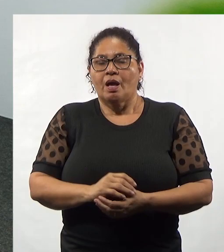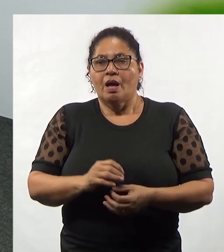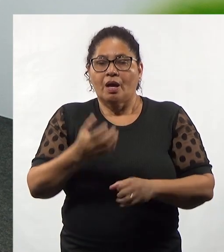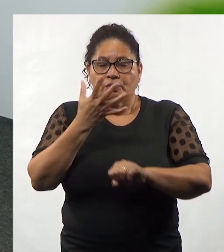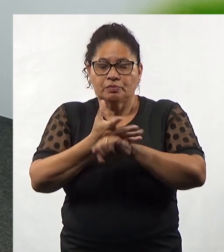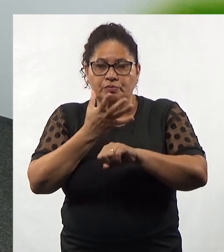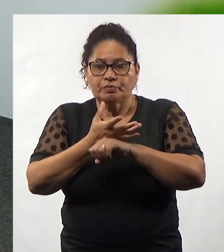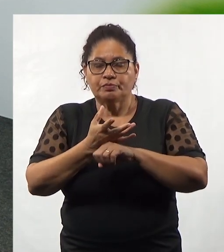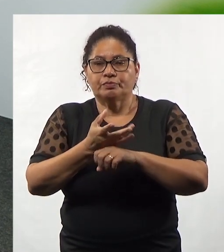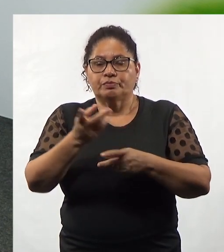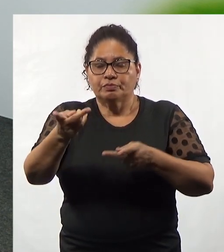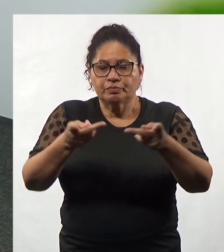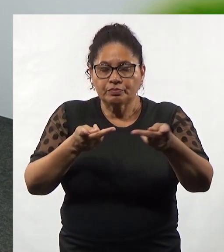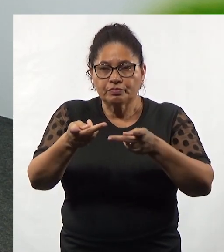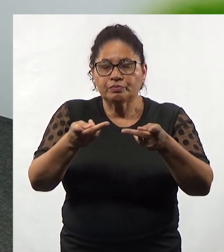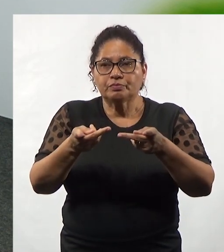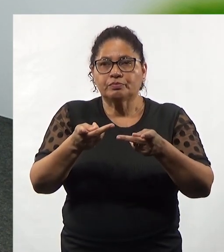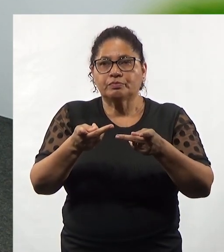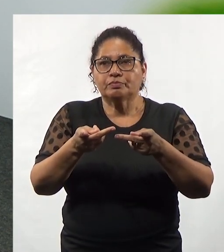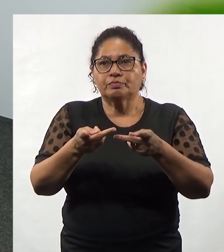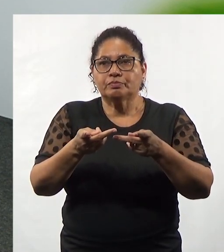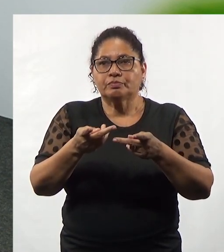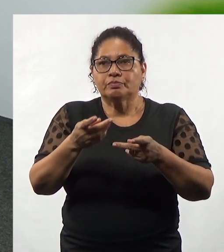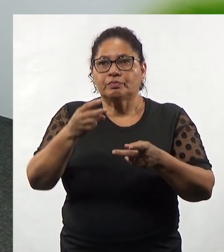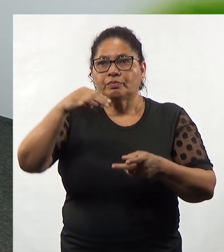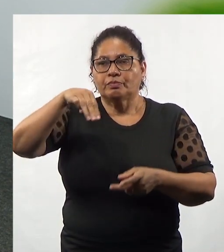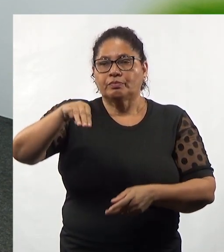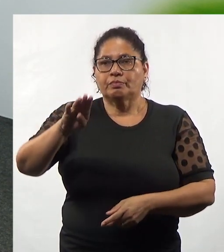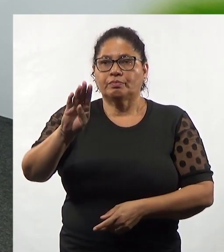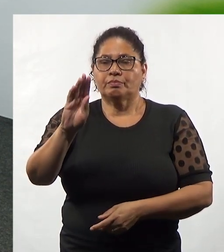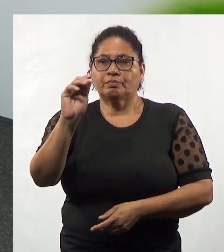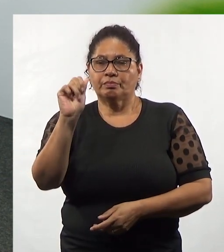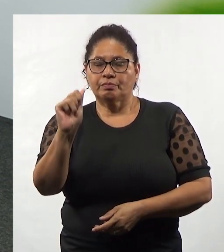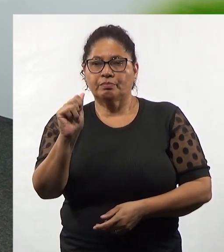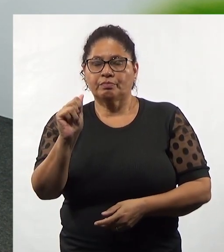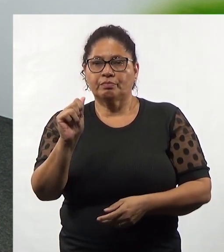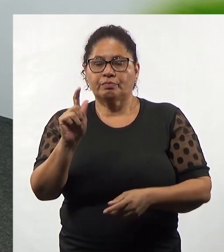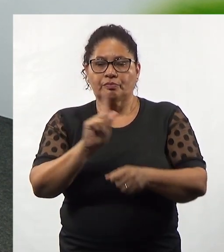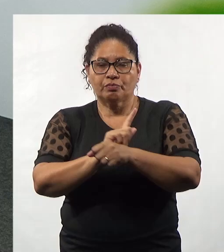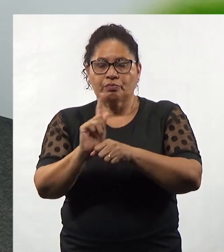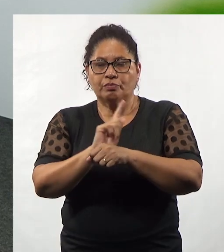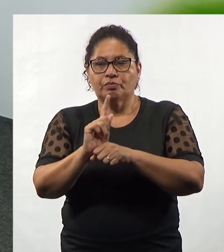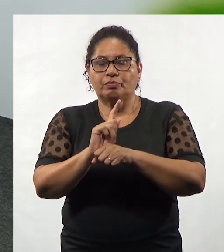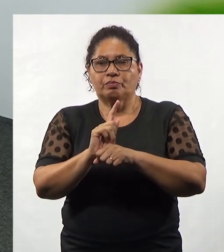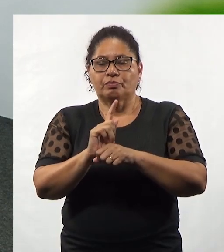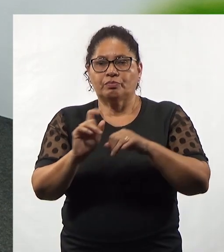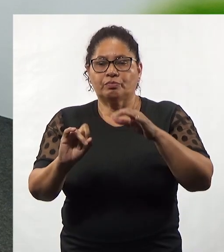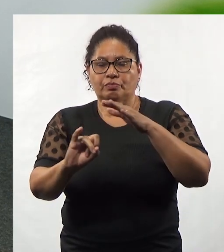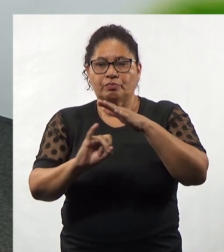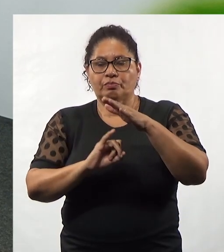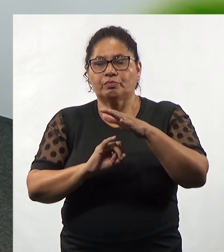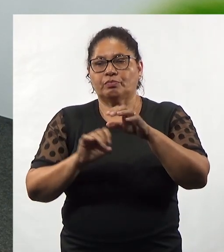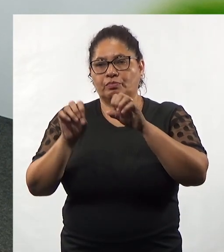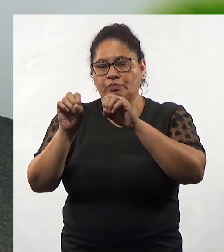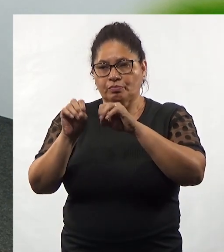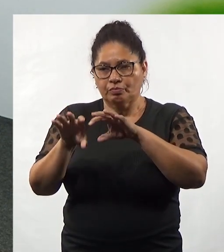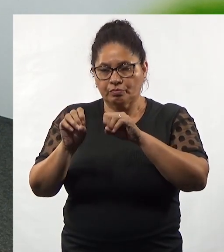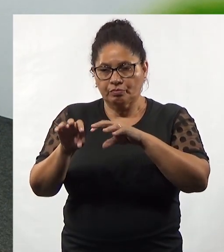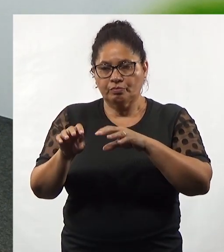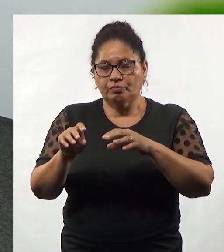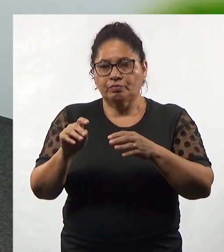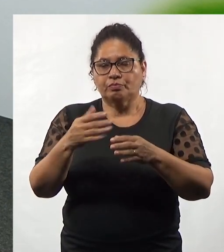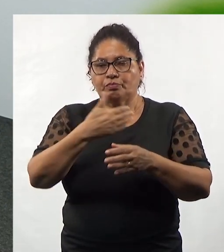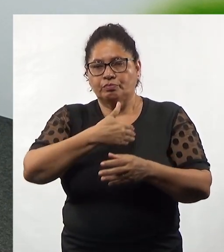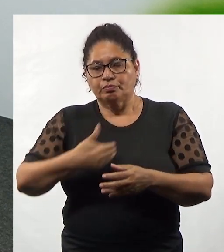é Gestão de Projetos, do MBA em Gestão de Instituições Públicas. E o nosso